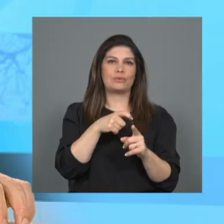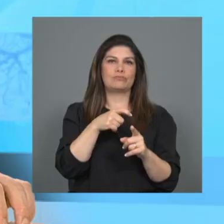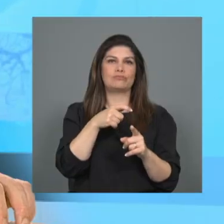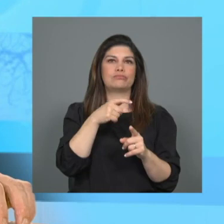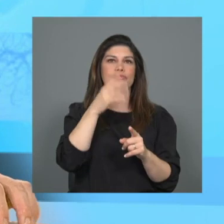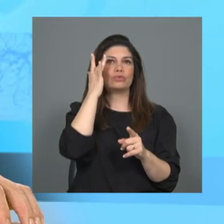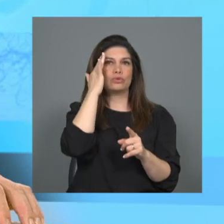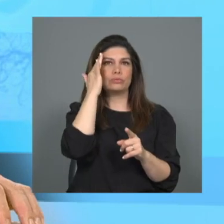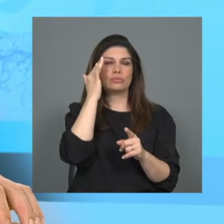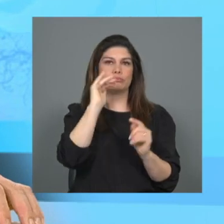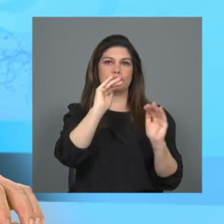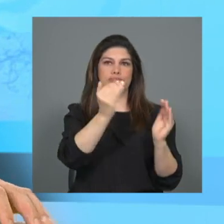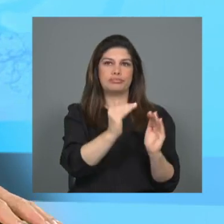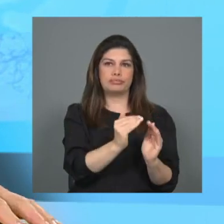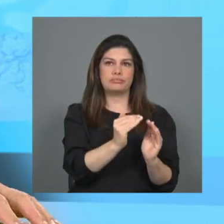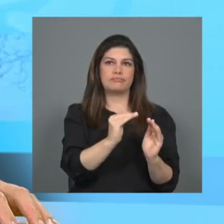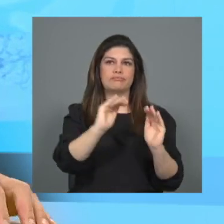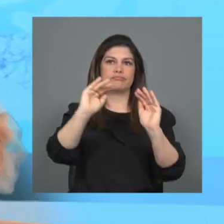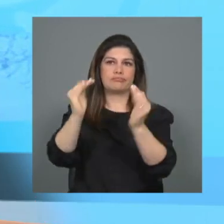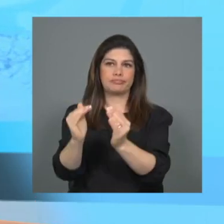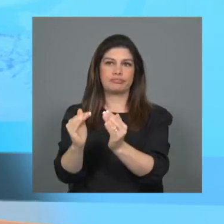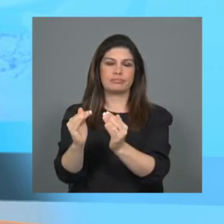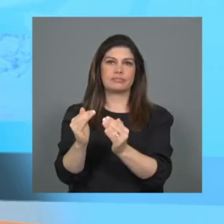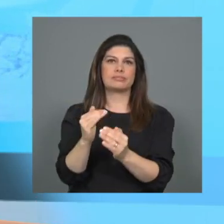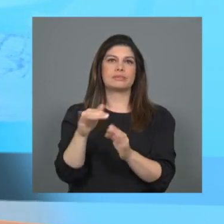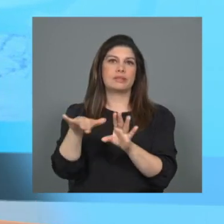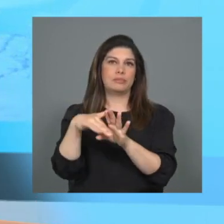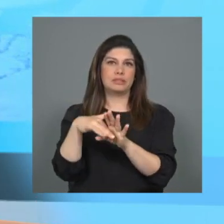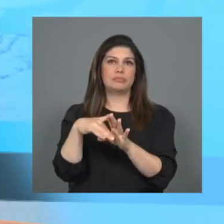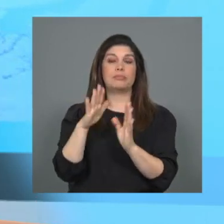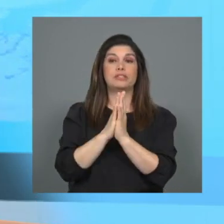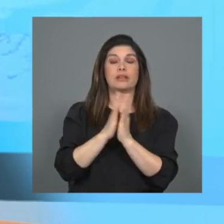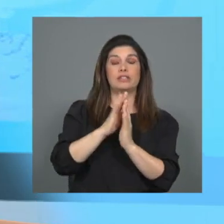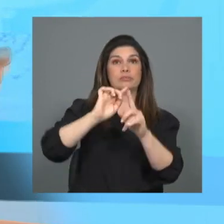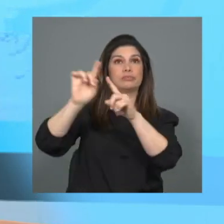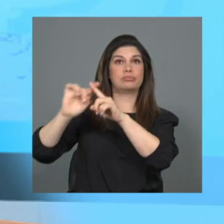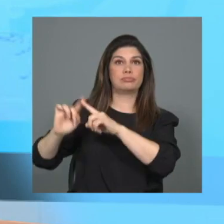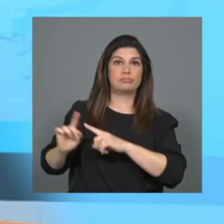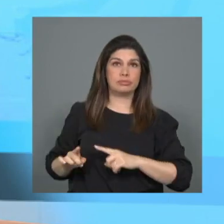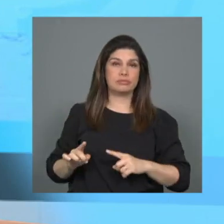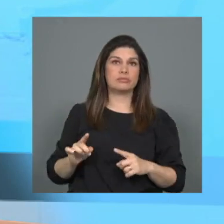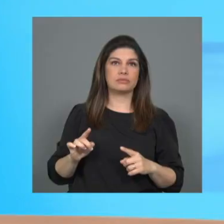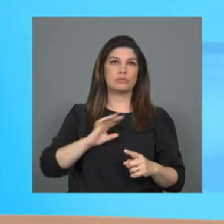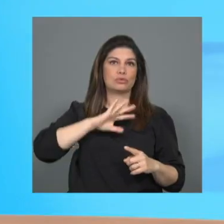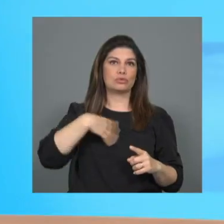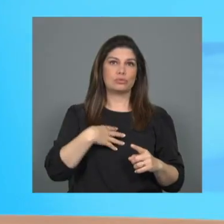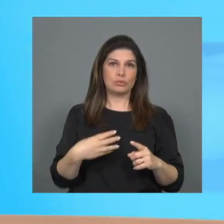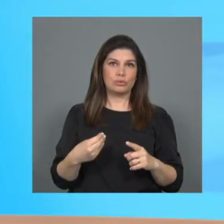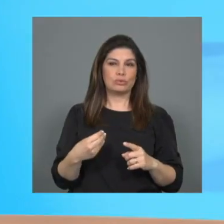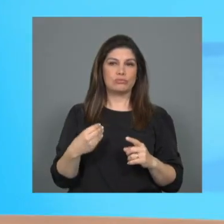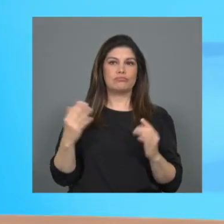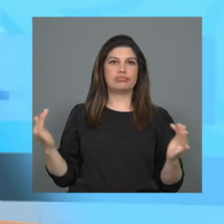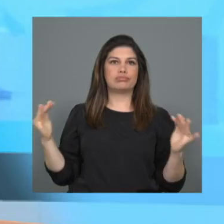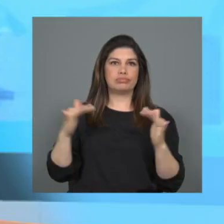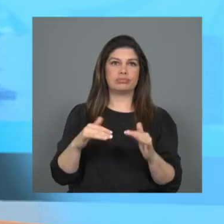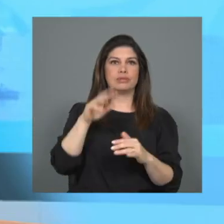mais reduzidas a participar, e depois nas dioceses de todo o mundo, portanto, um encontro multicêntrico, como o próprio Vaticano